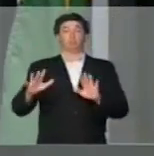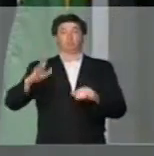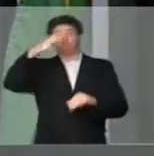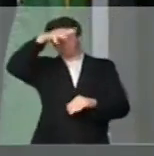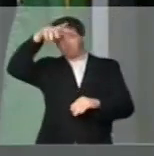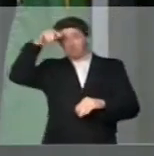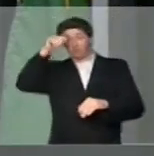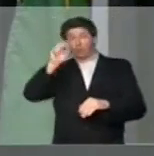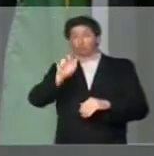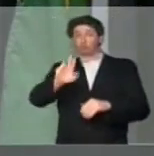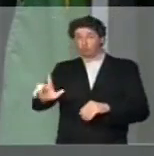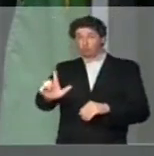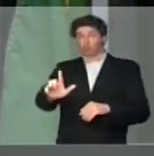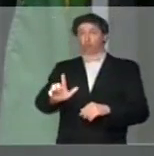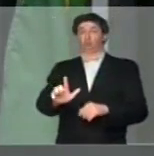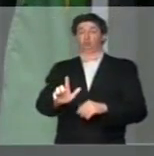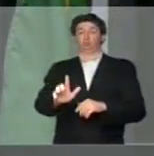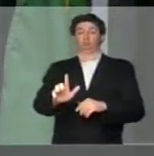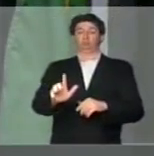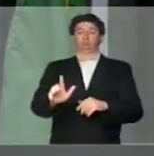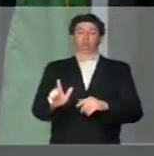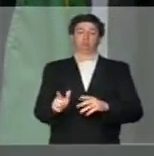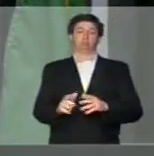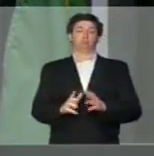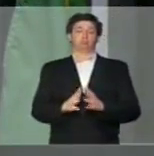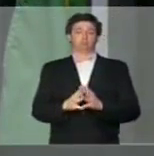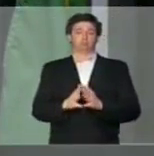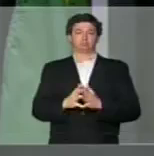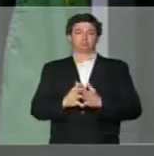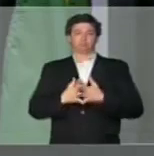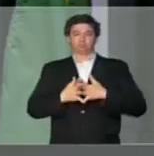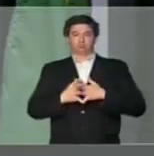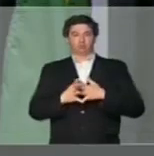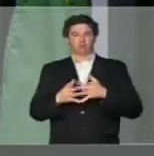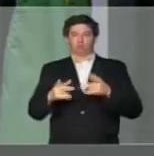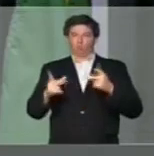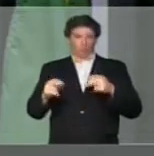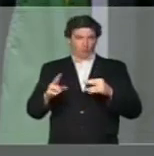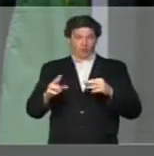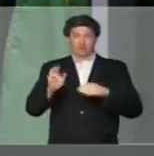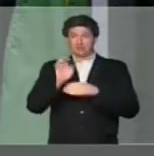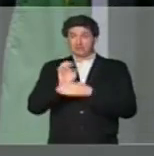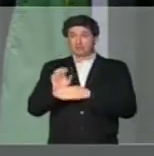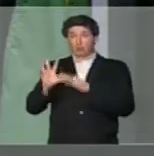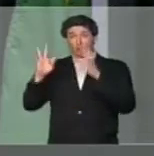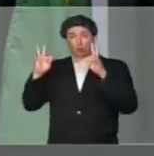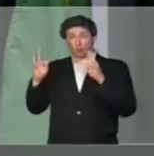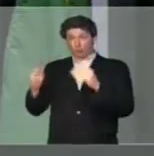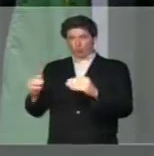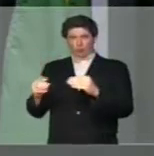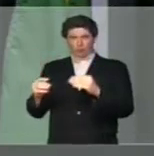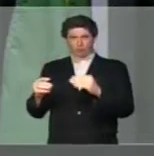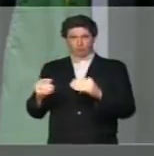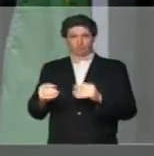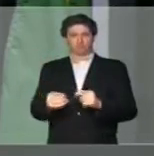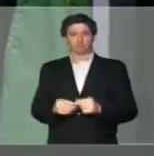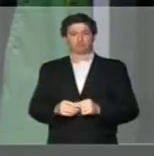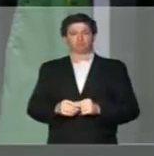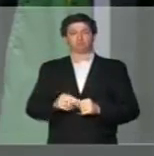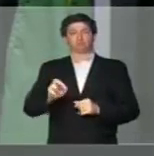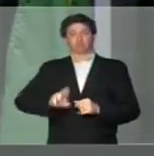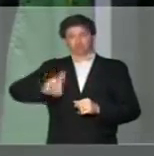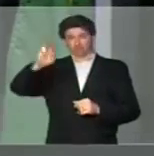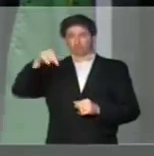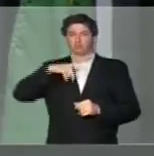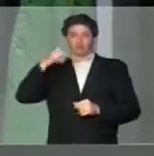do Sul, como todos os estados da federação,